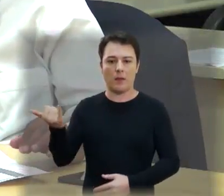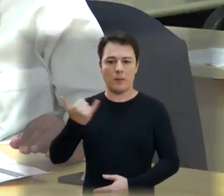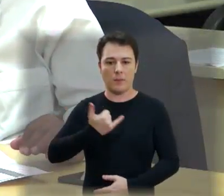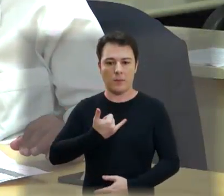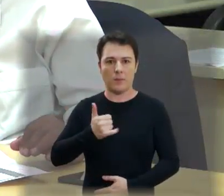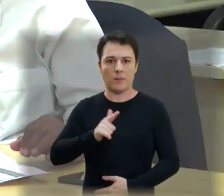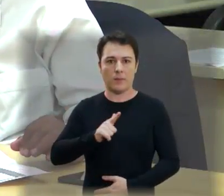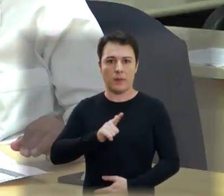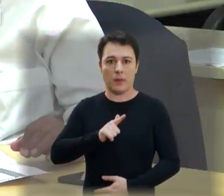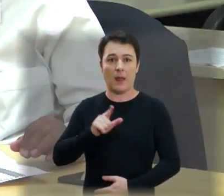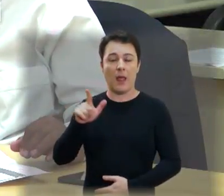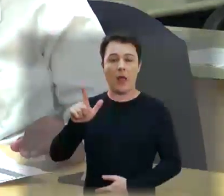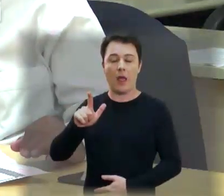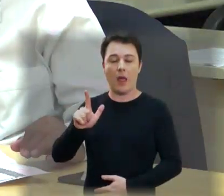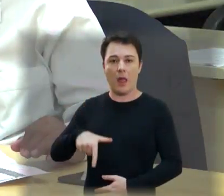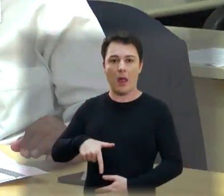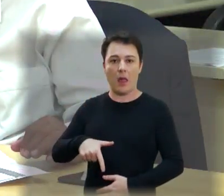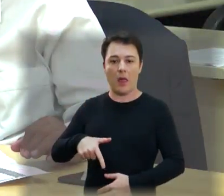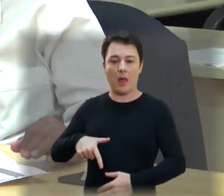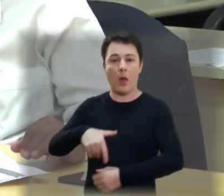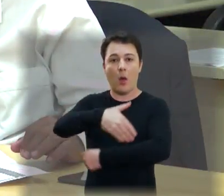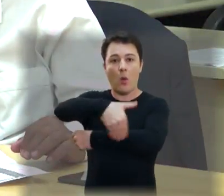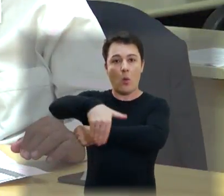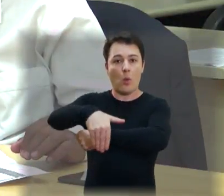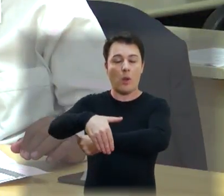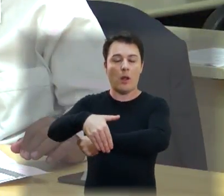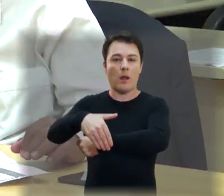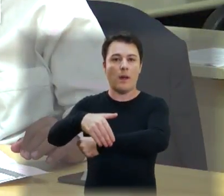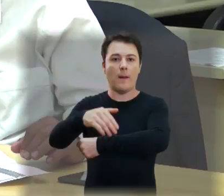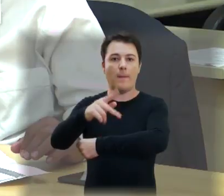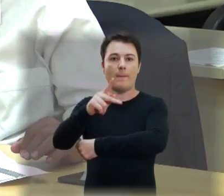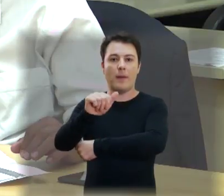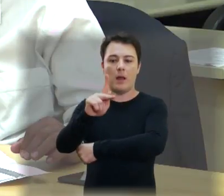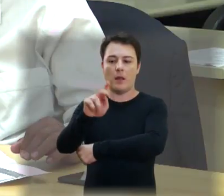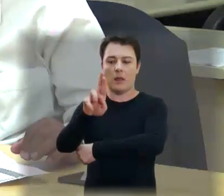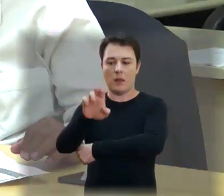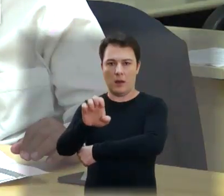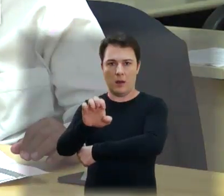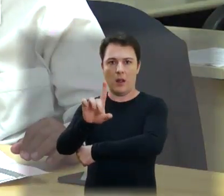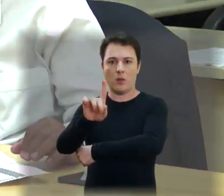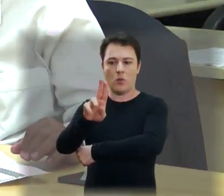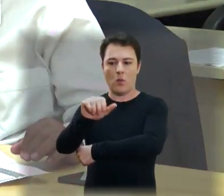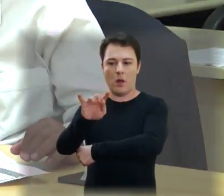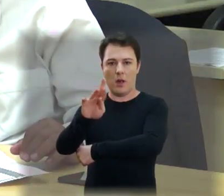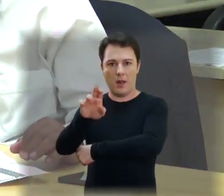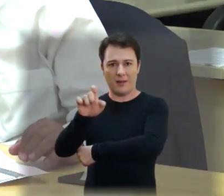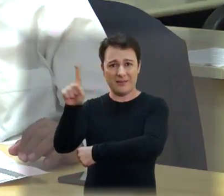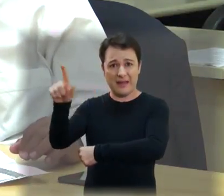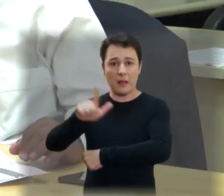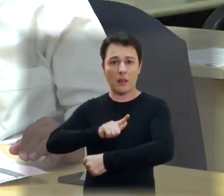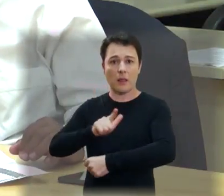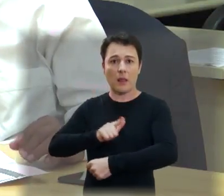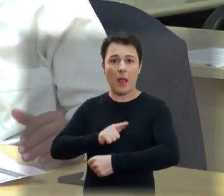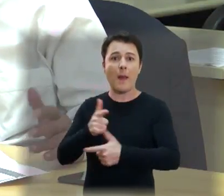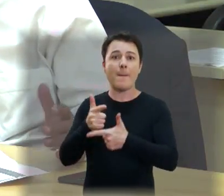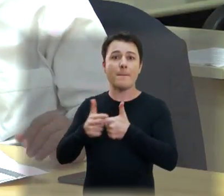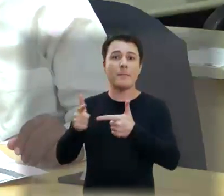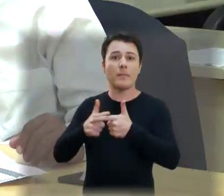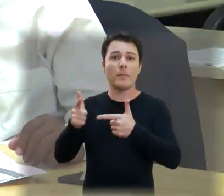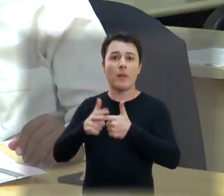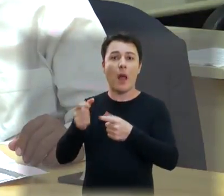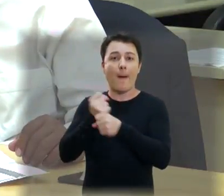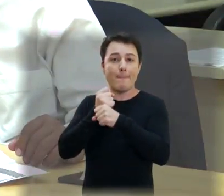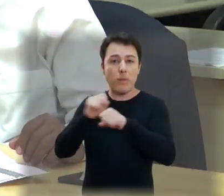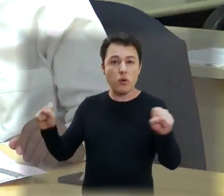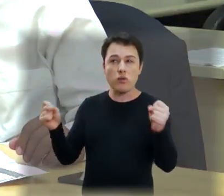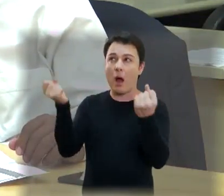o transformador da Rua Padre Duarte, entre as avenidas Feijó e Bonifácio, foi que pegou fogo e acabou